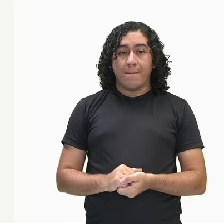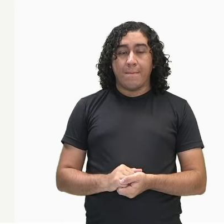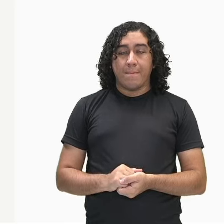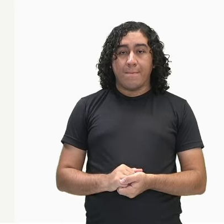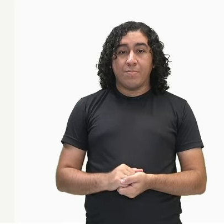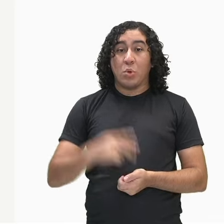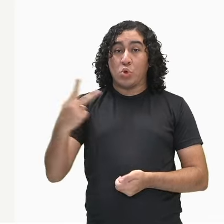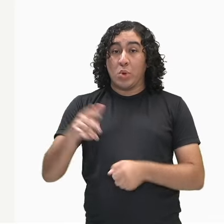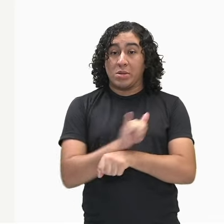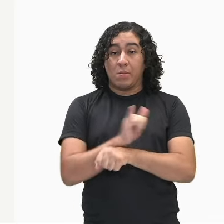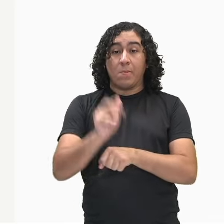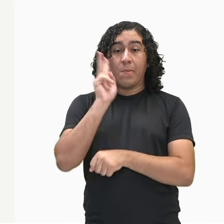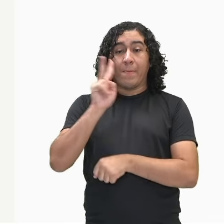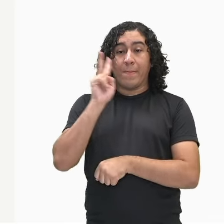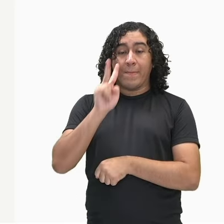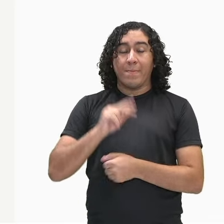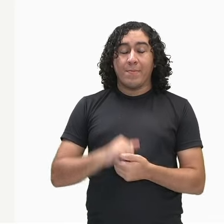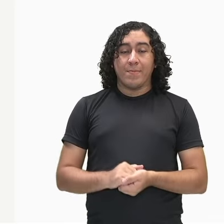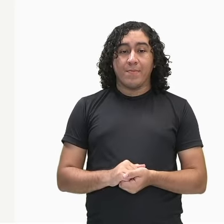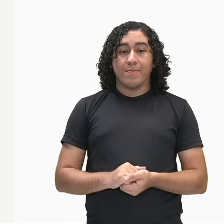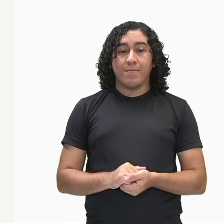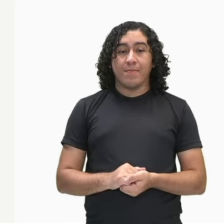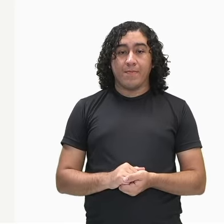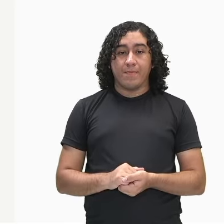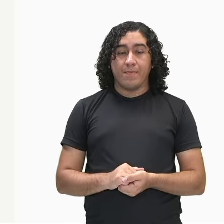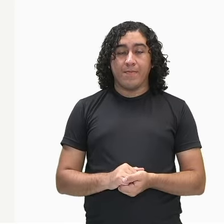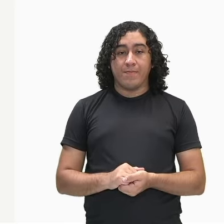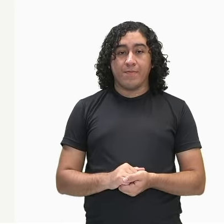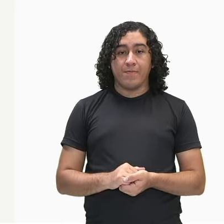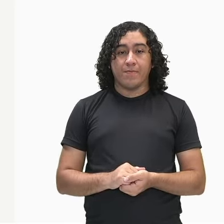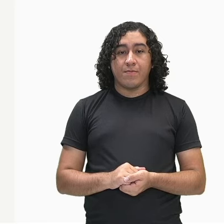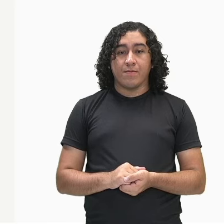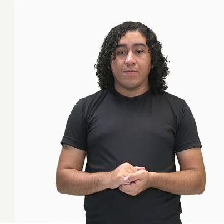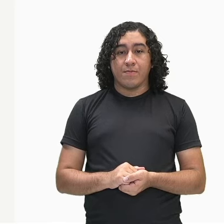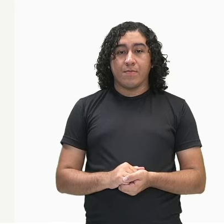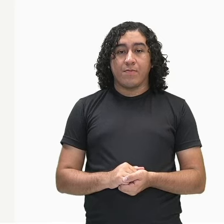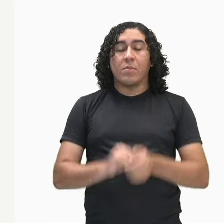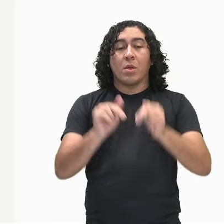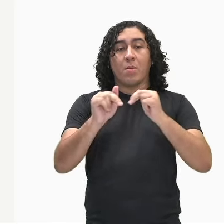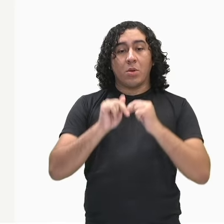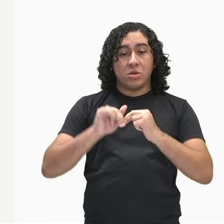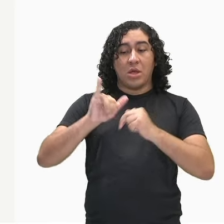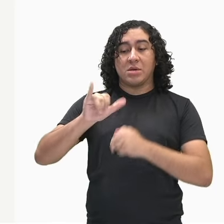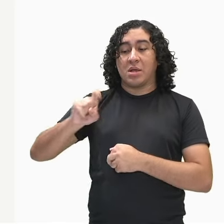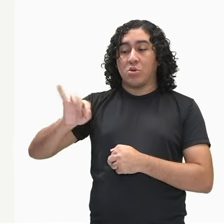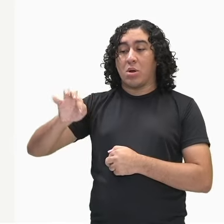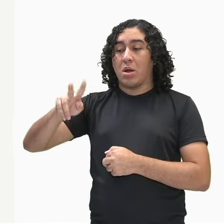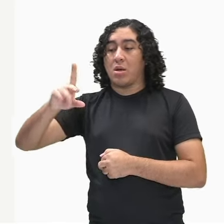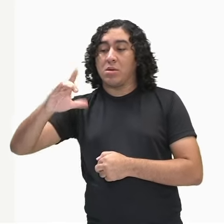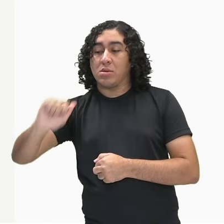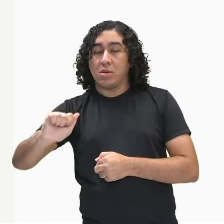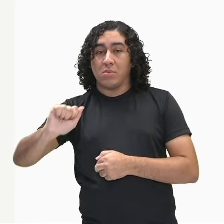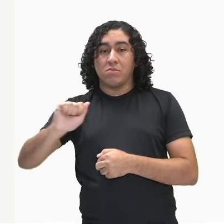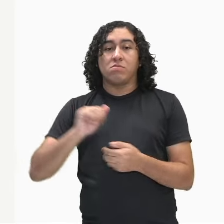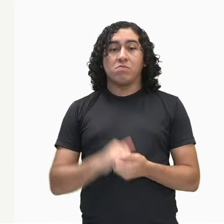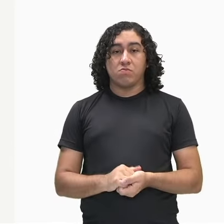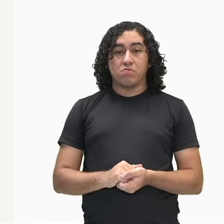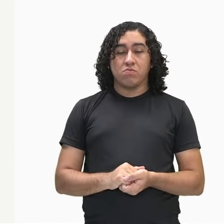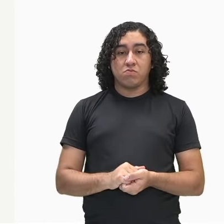formas aí de você lembrar. Então, nesse caso, a solução insaturada, ela foi